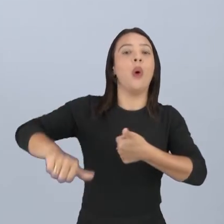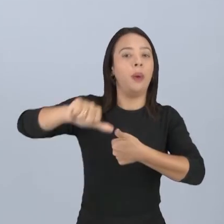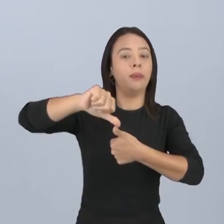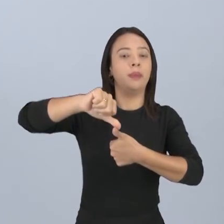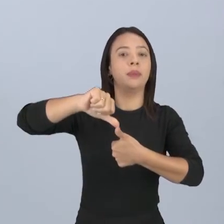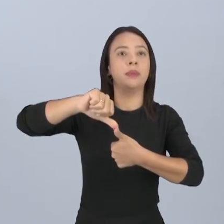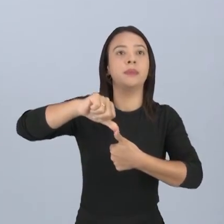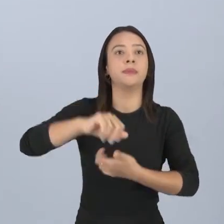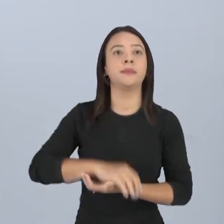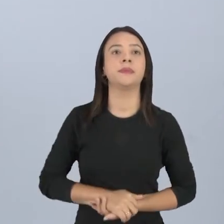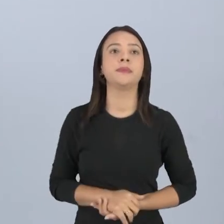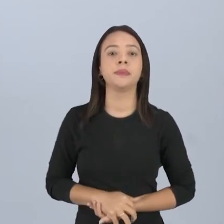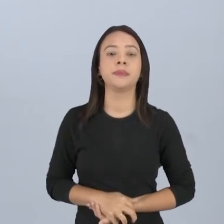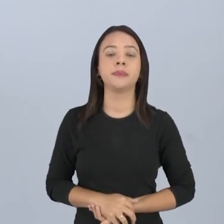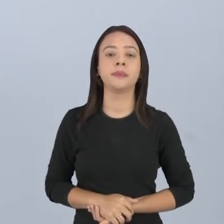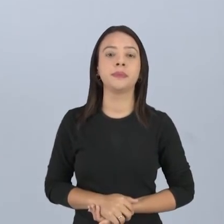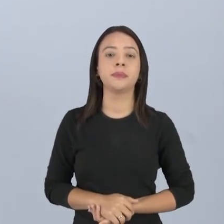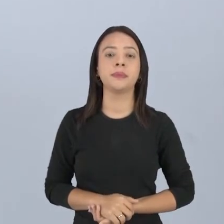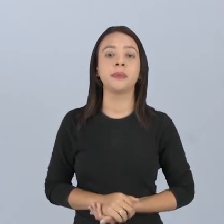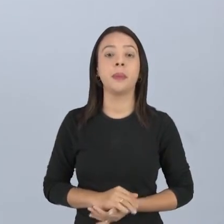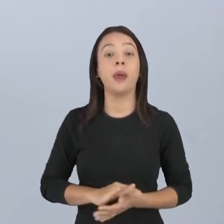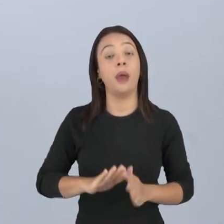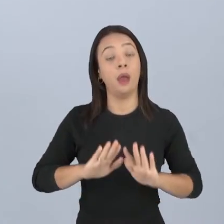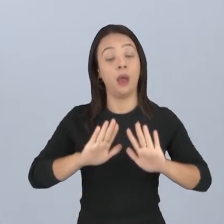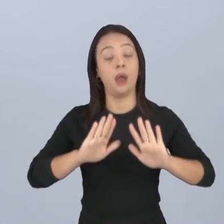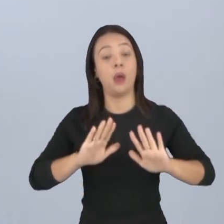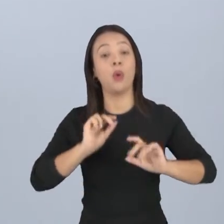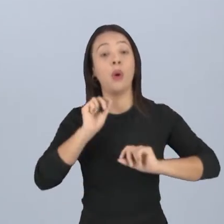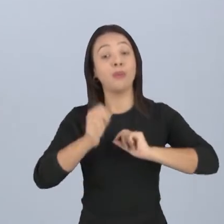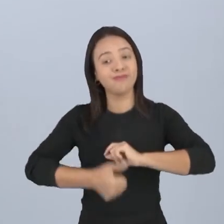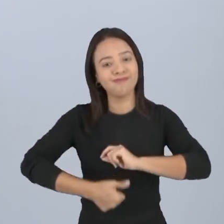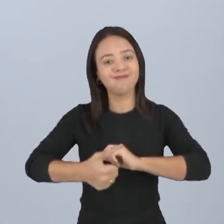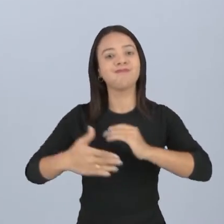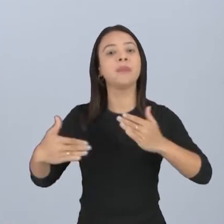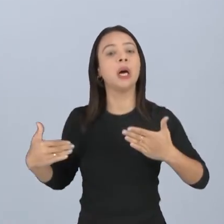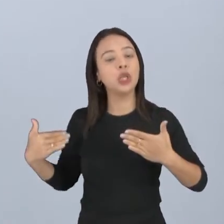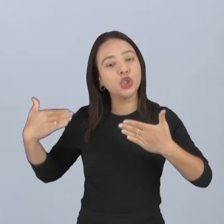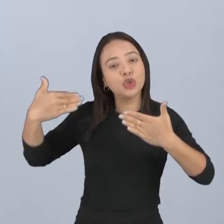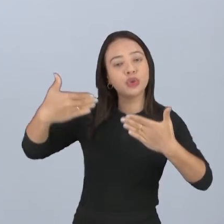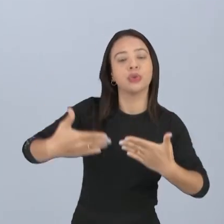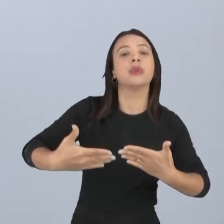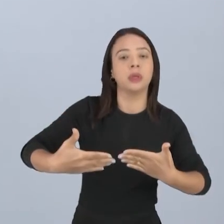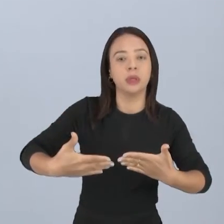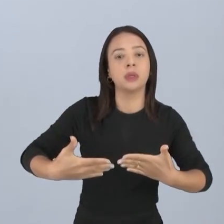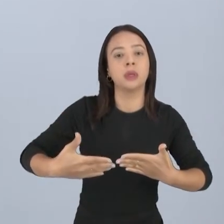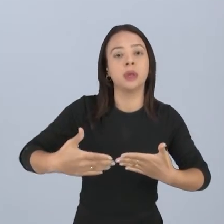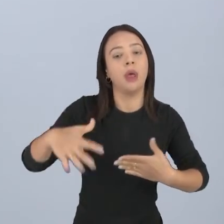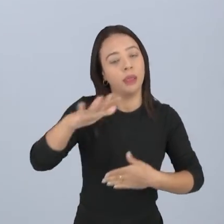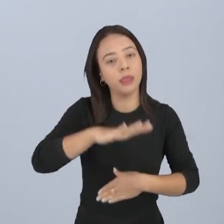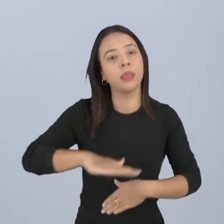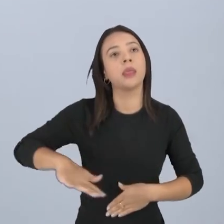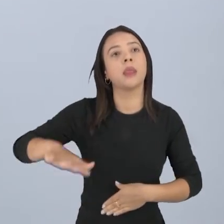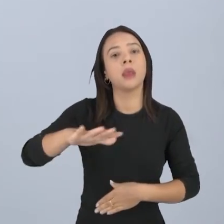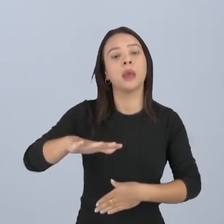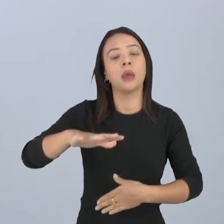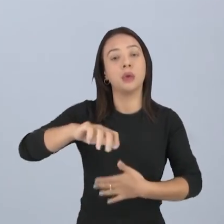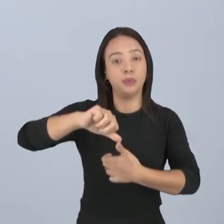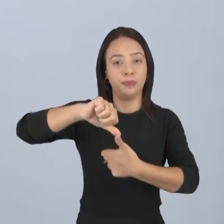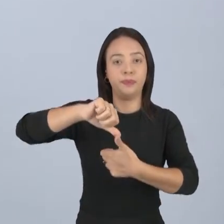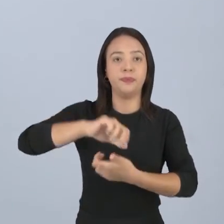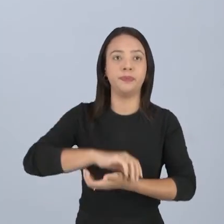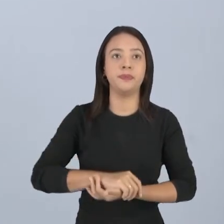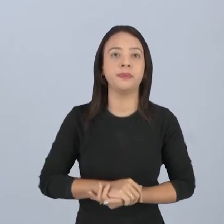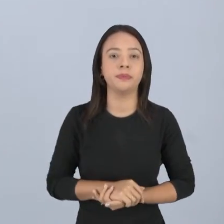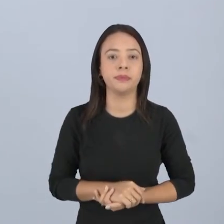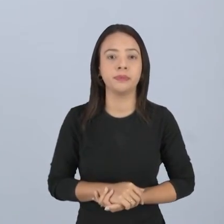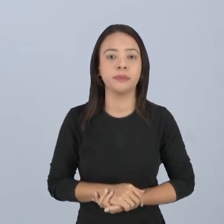a América Vespúcio, mas na realidade ele foi o primeiro a chegar, né, à região do continente americano,